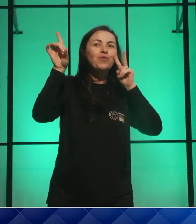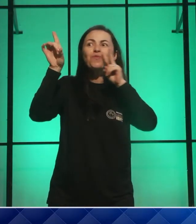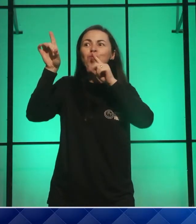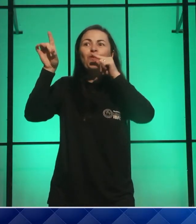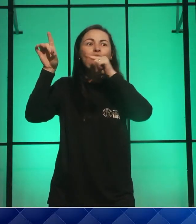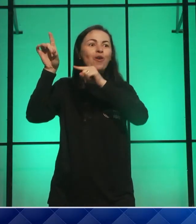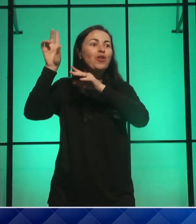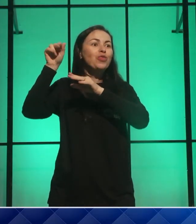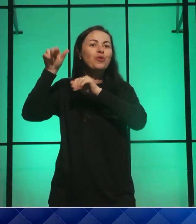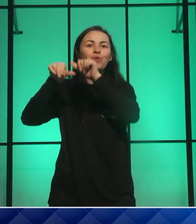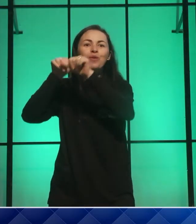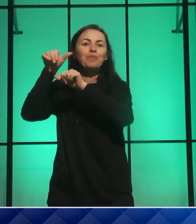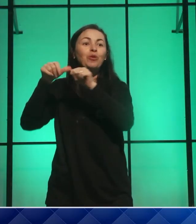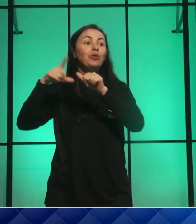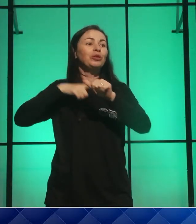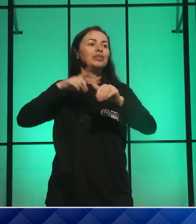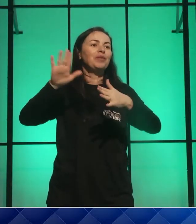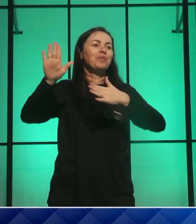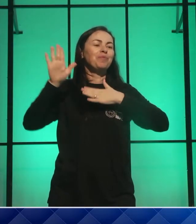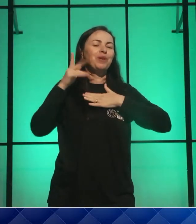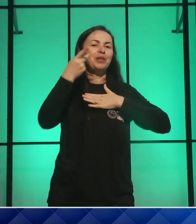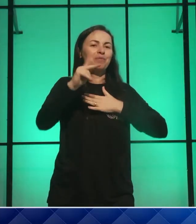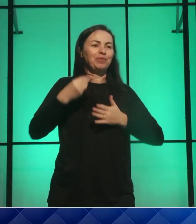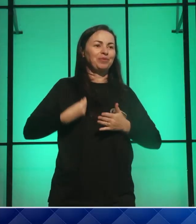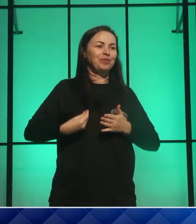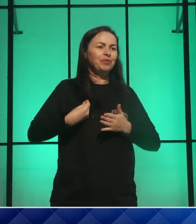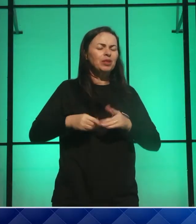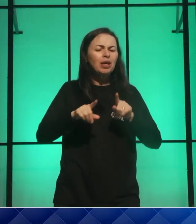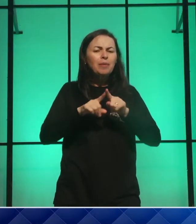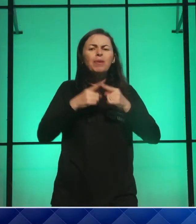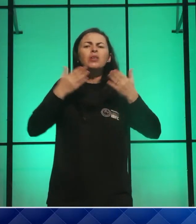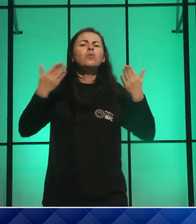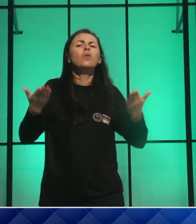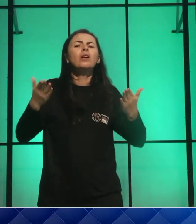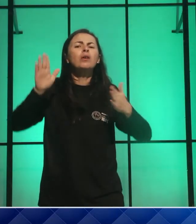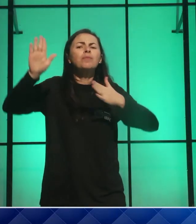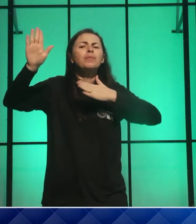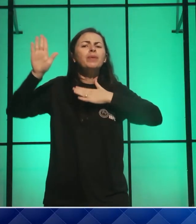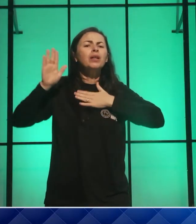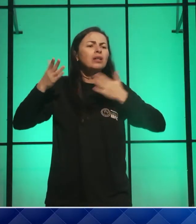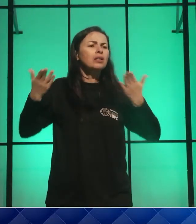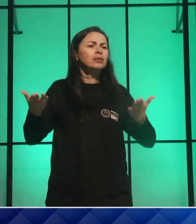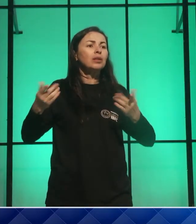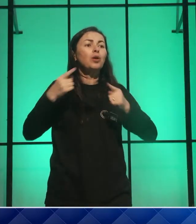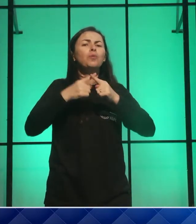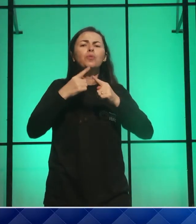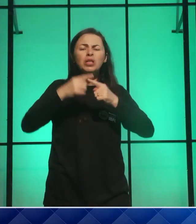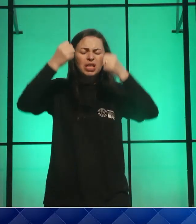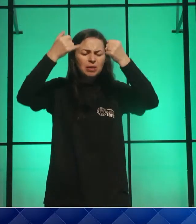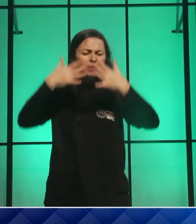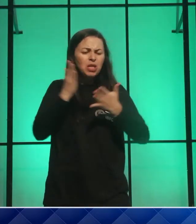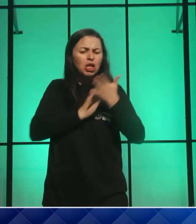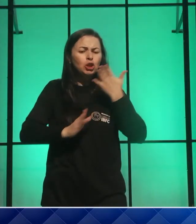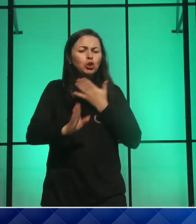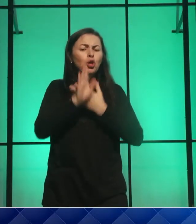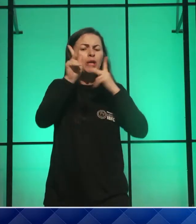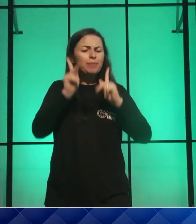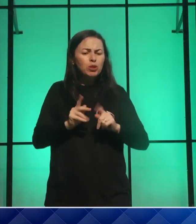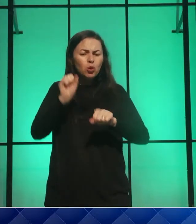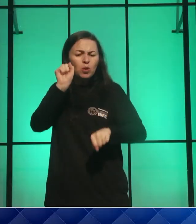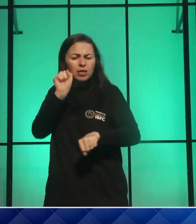que tem promessas para a sua vida. Você vai dizer: mas quais são as promessas? Ele diz: todo aquele que espera